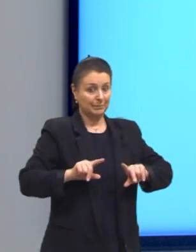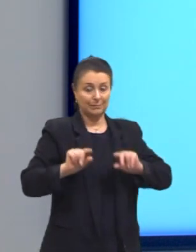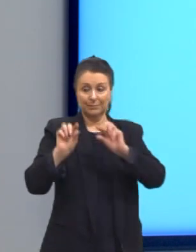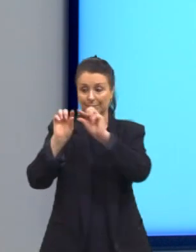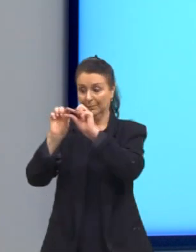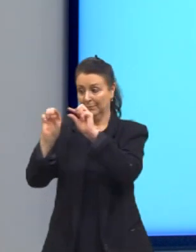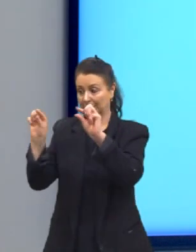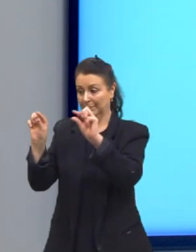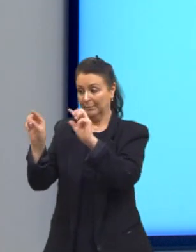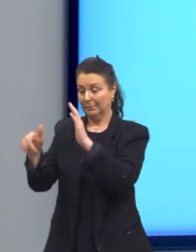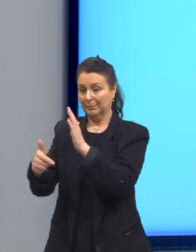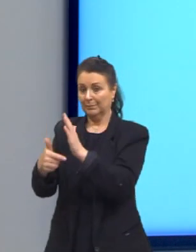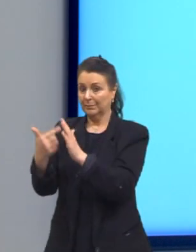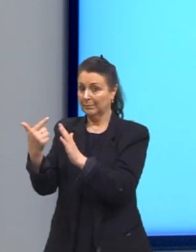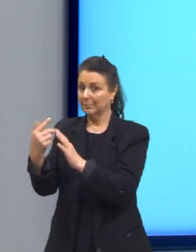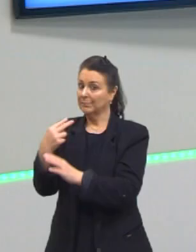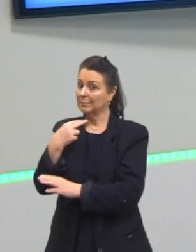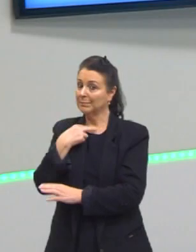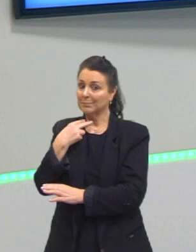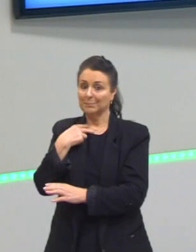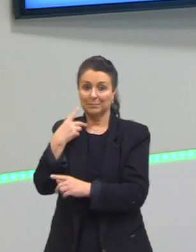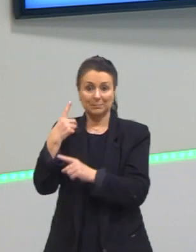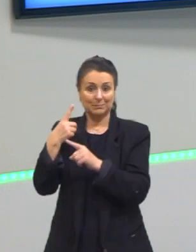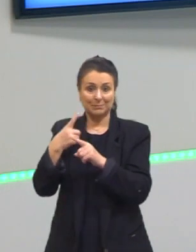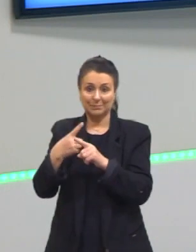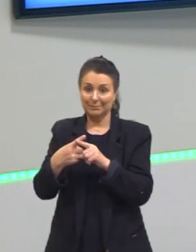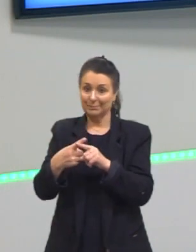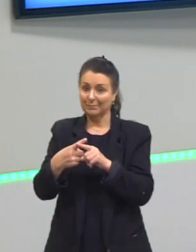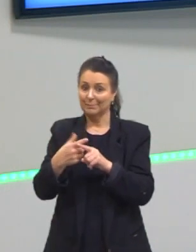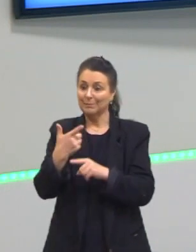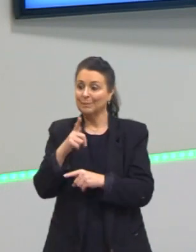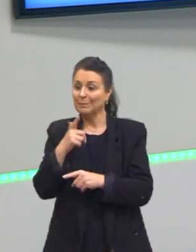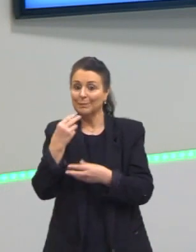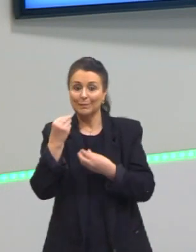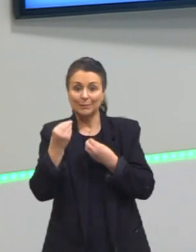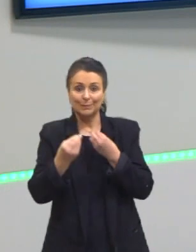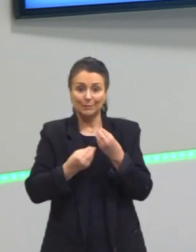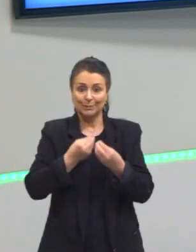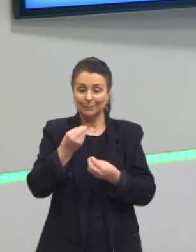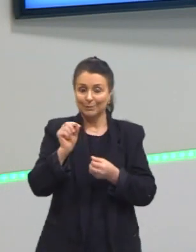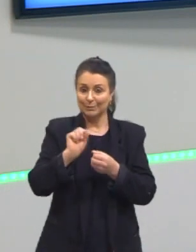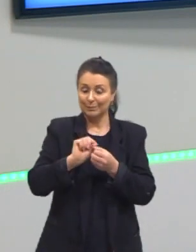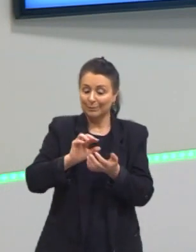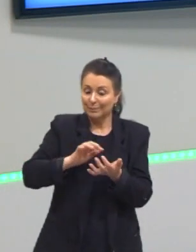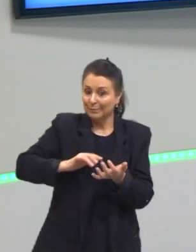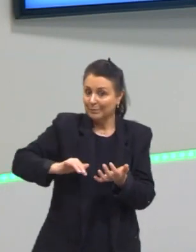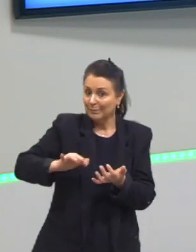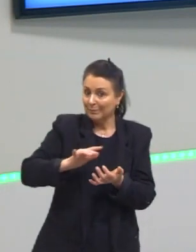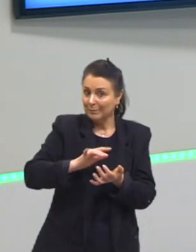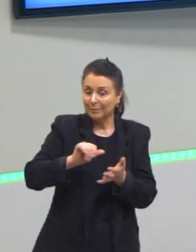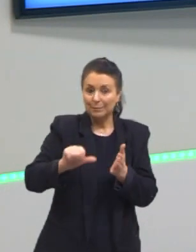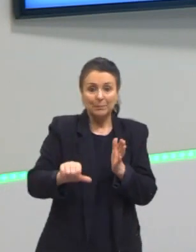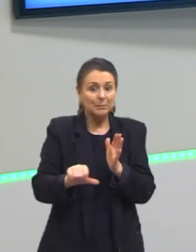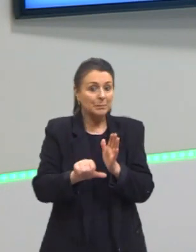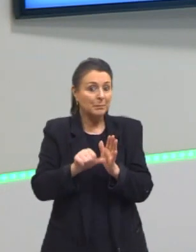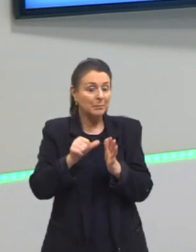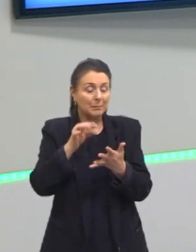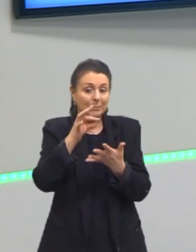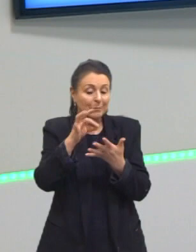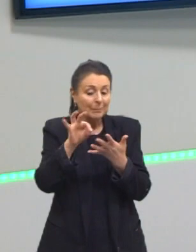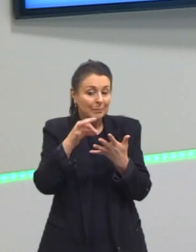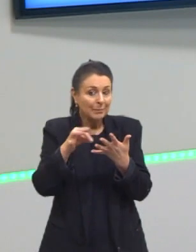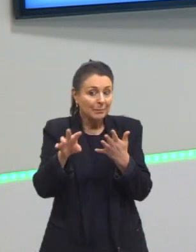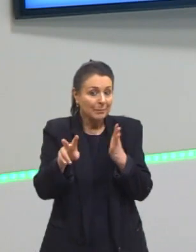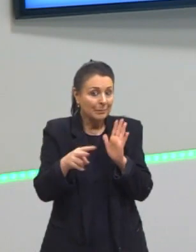da segunda não posso multiplicar elas tá não tem como efetuar aquele cálculo Esse é o primeiro detalhe que a gente cuida